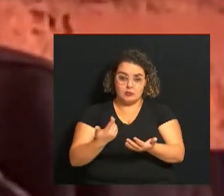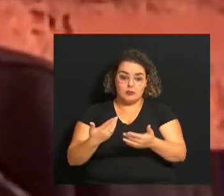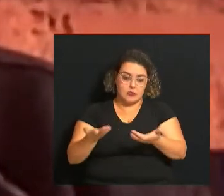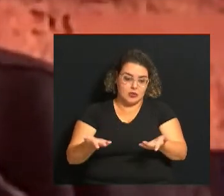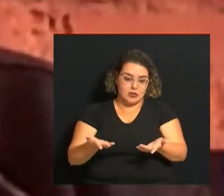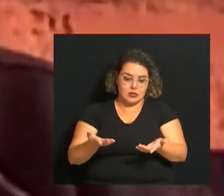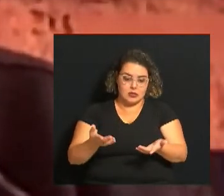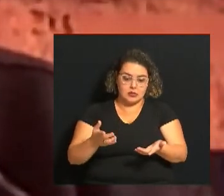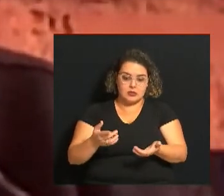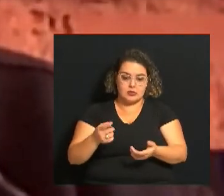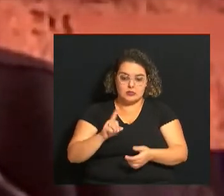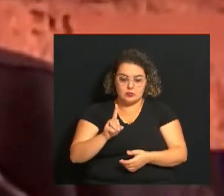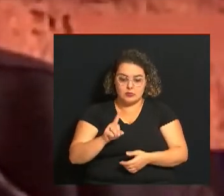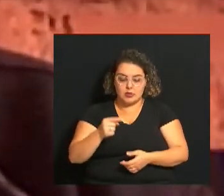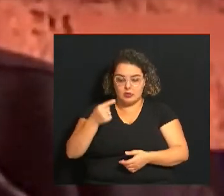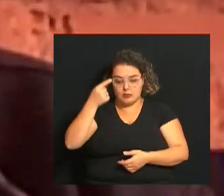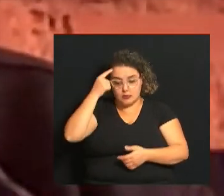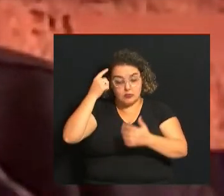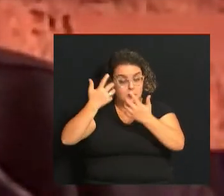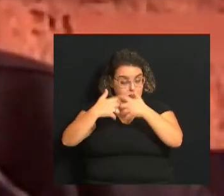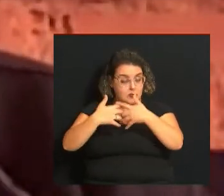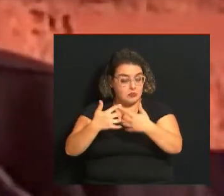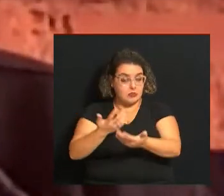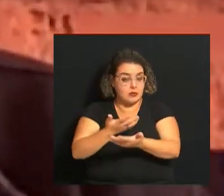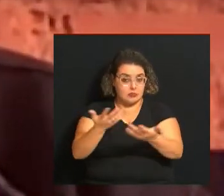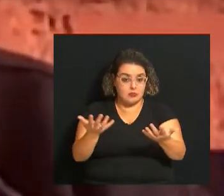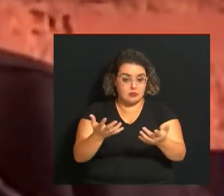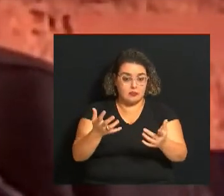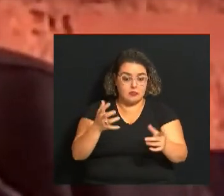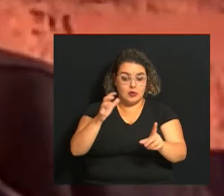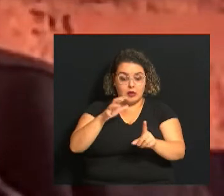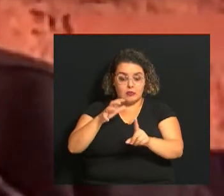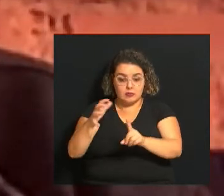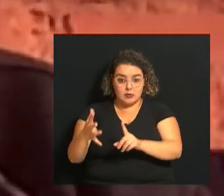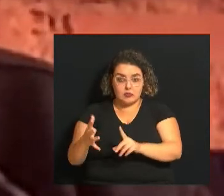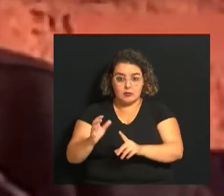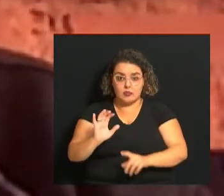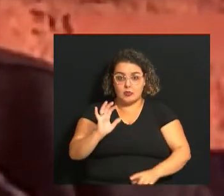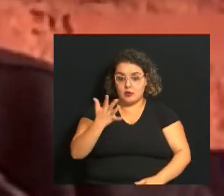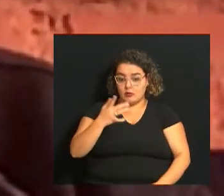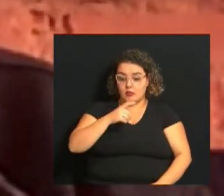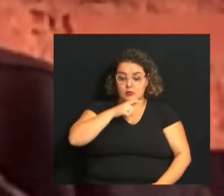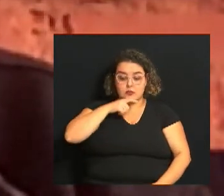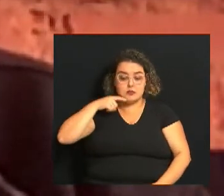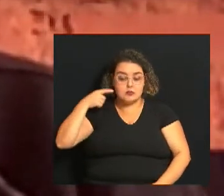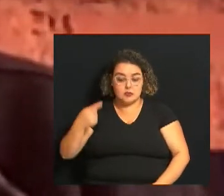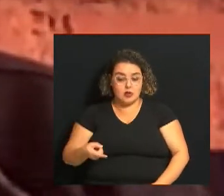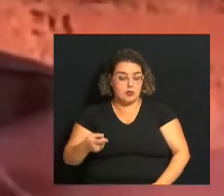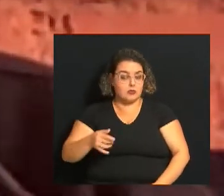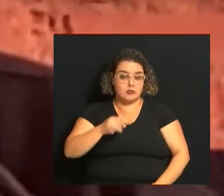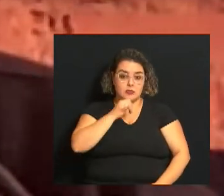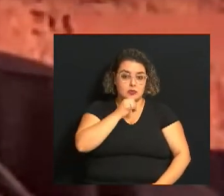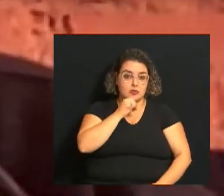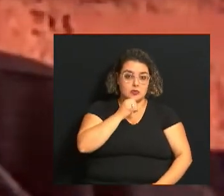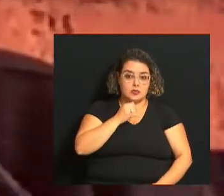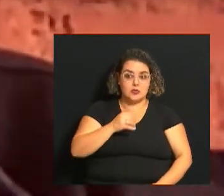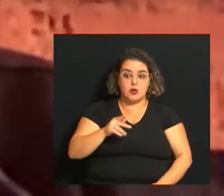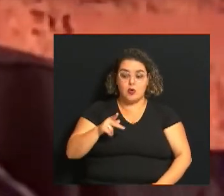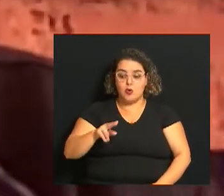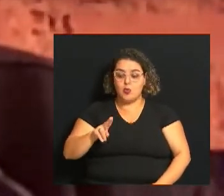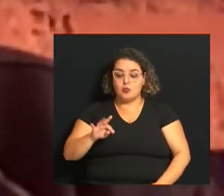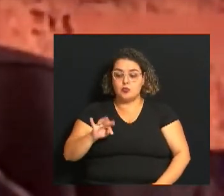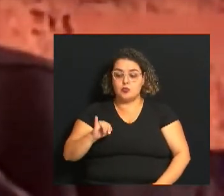existe uma influência muito grande do que acontece hoje na Rússia, né? E a tentativa do Putin de voltar a